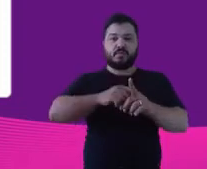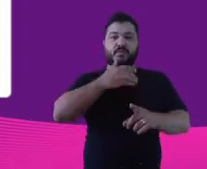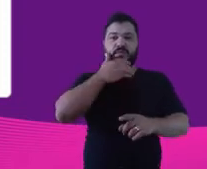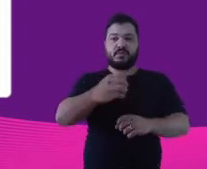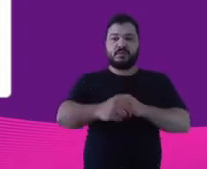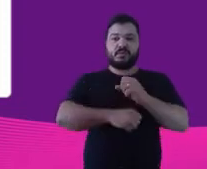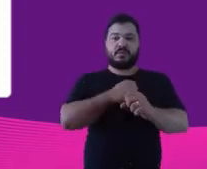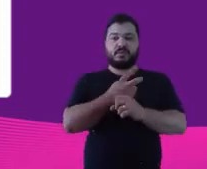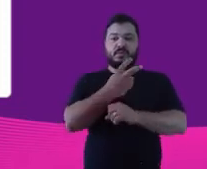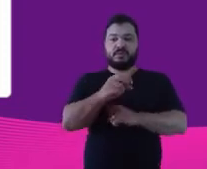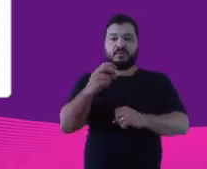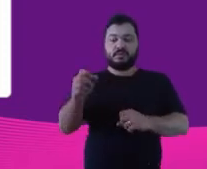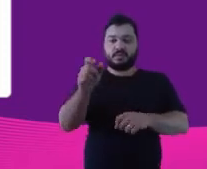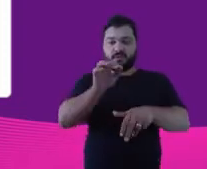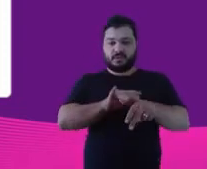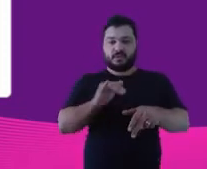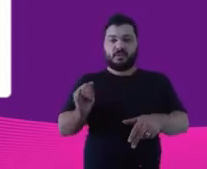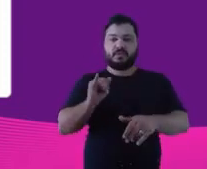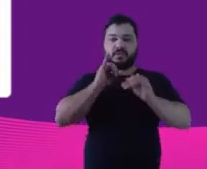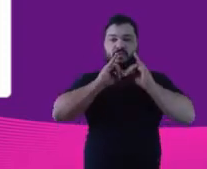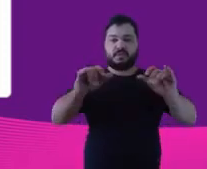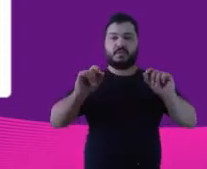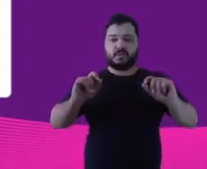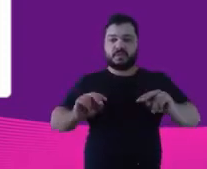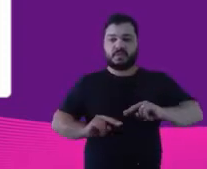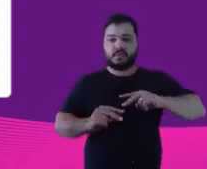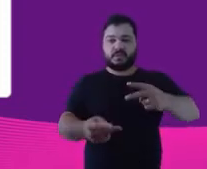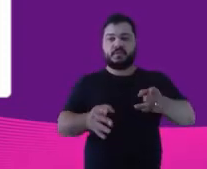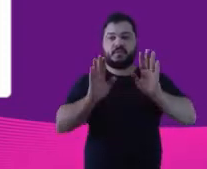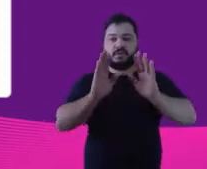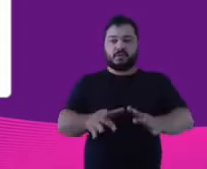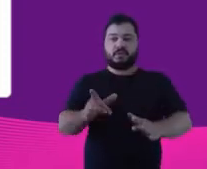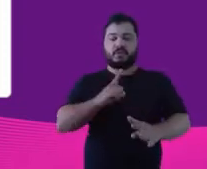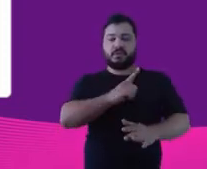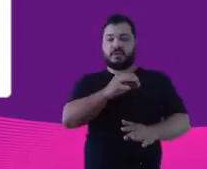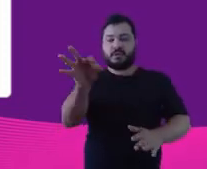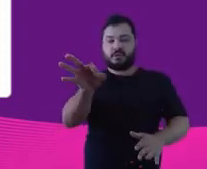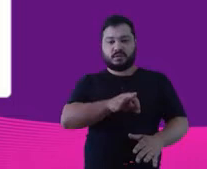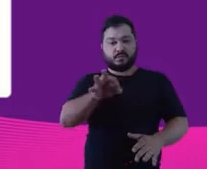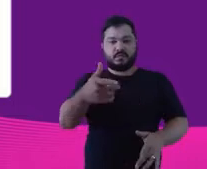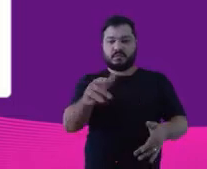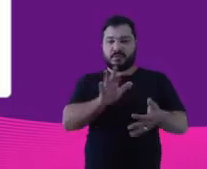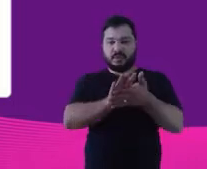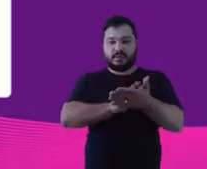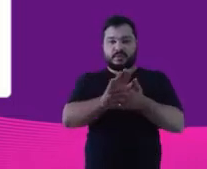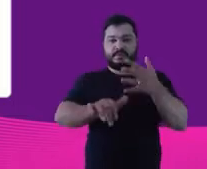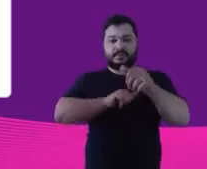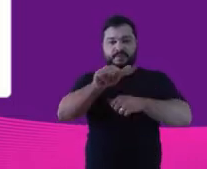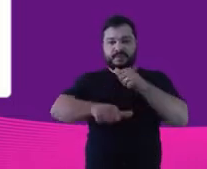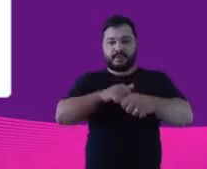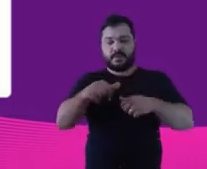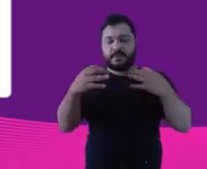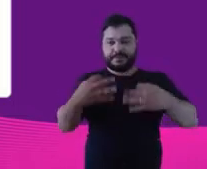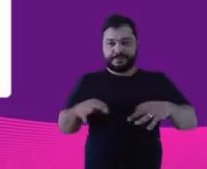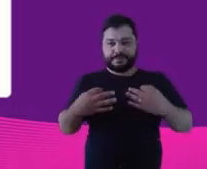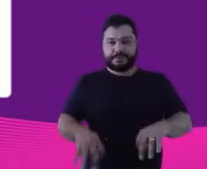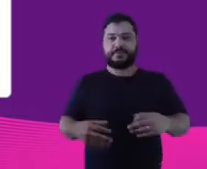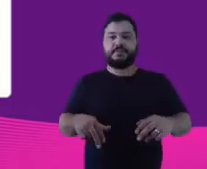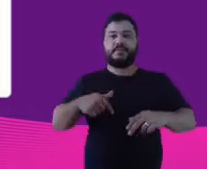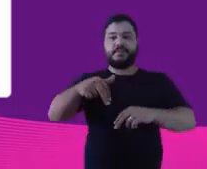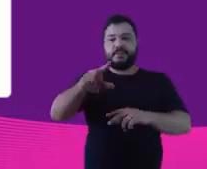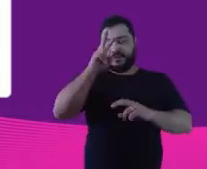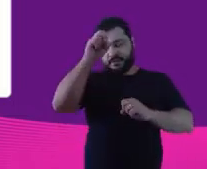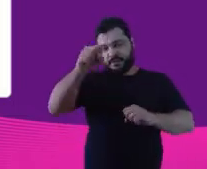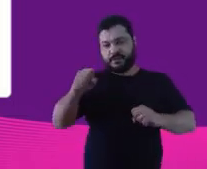é importante ressaltar que para o transplante ele já estava 100% sem nenhuma alteração, tanto de dor, quanto força motora,